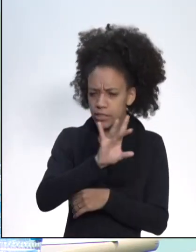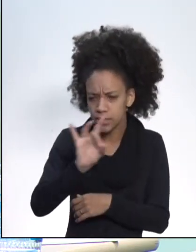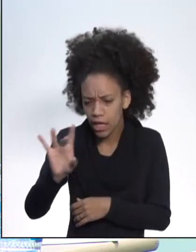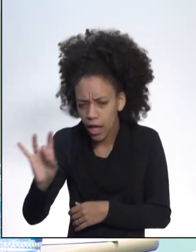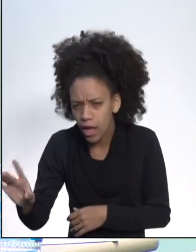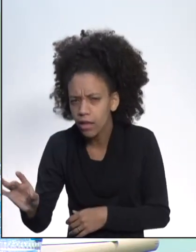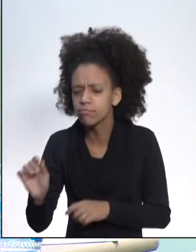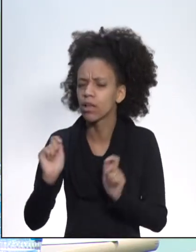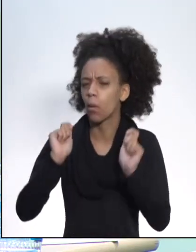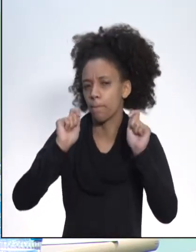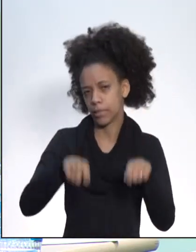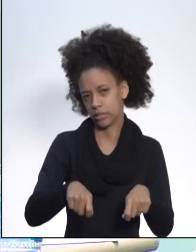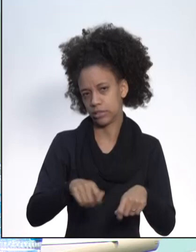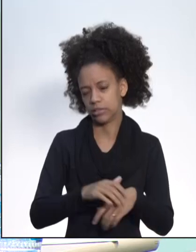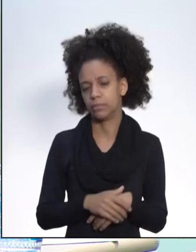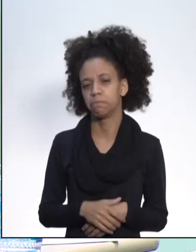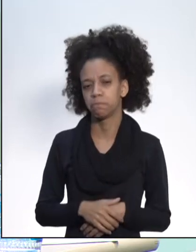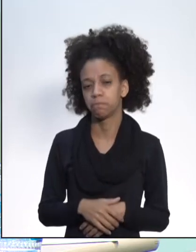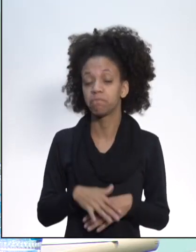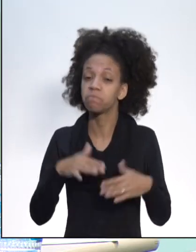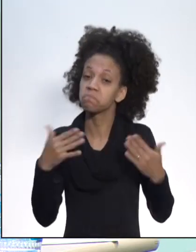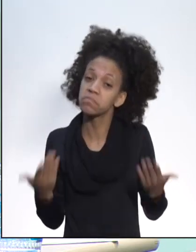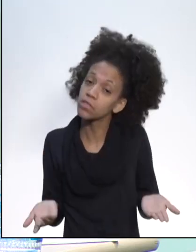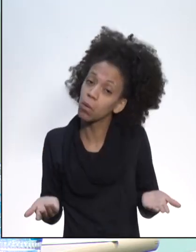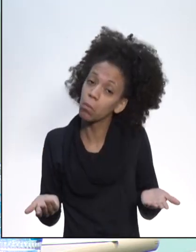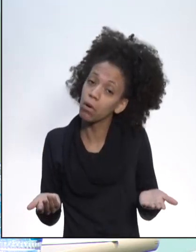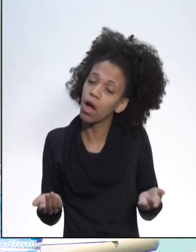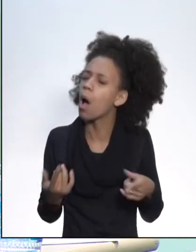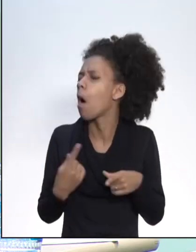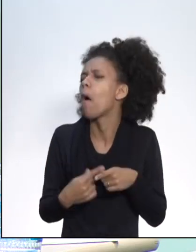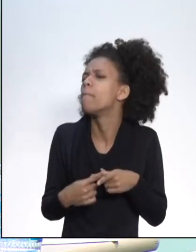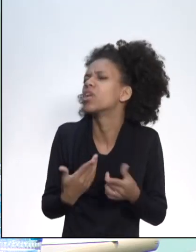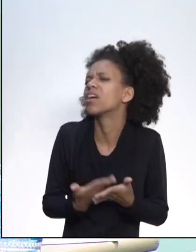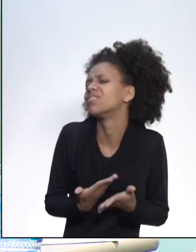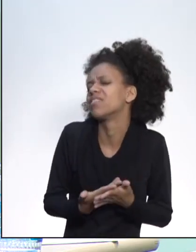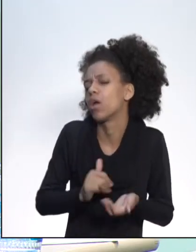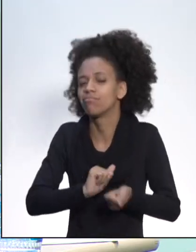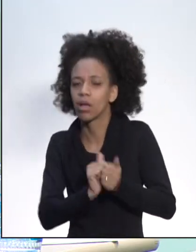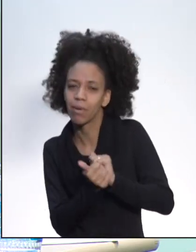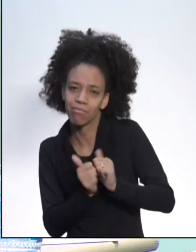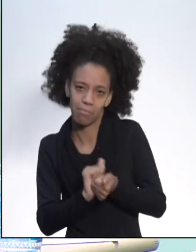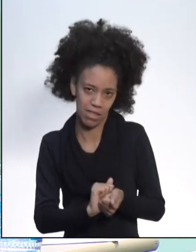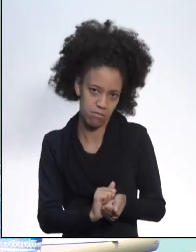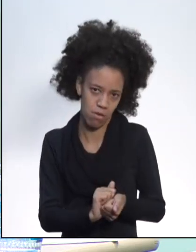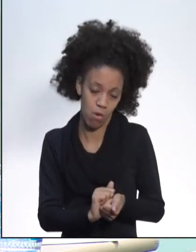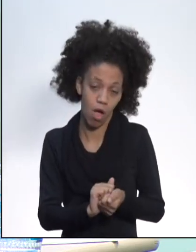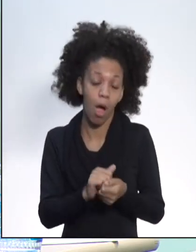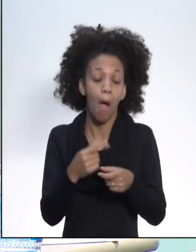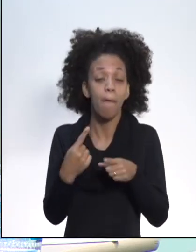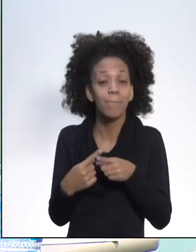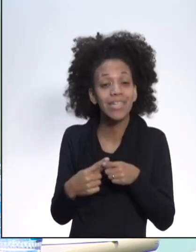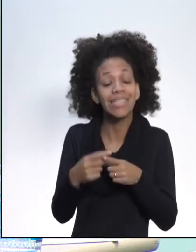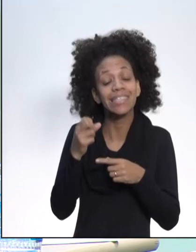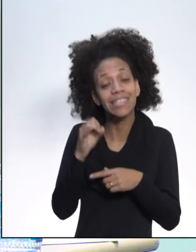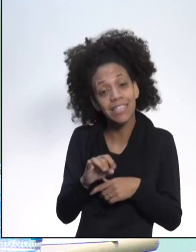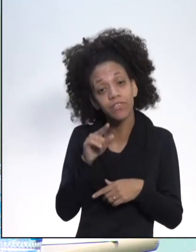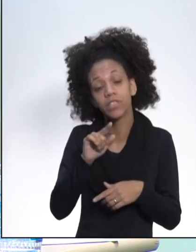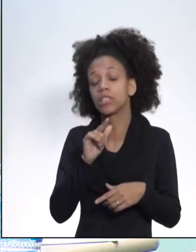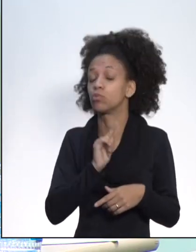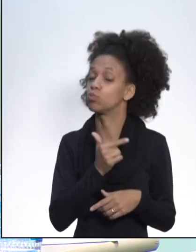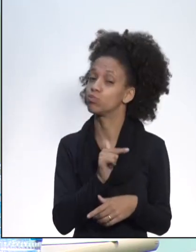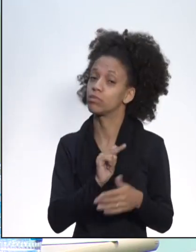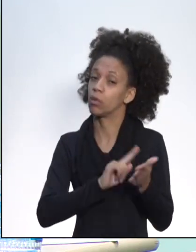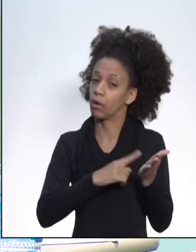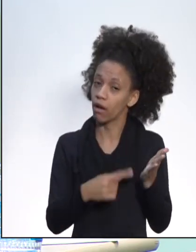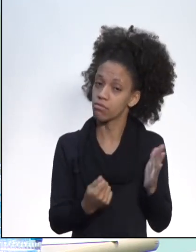dessas competências, tá? Então, por que a aula de hoje é uma adaptação? Caso vocês não tenham o caderno do